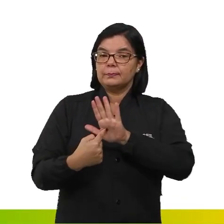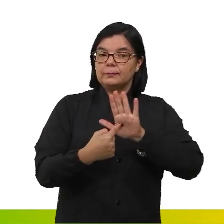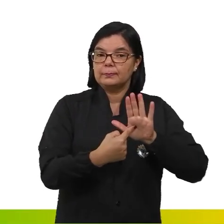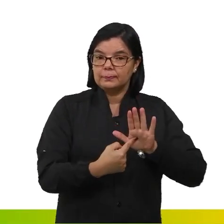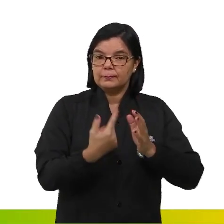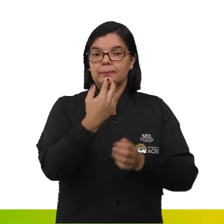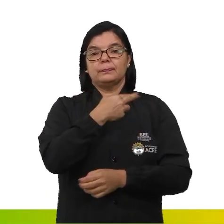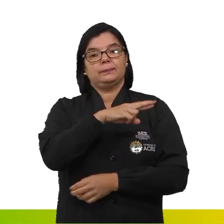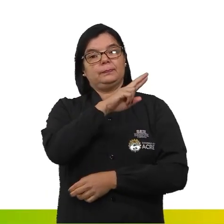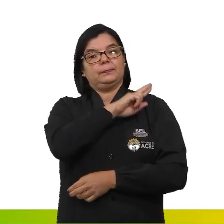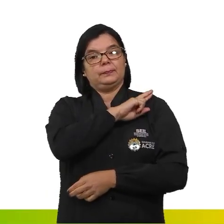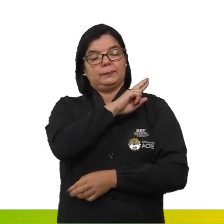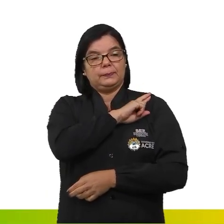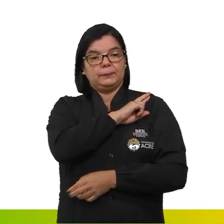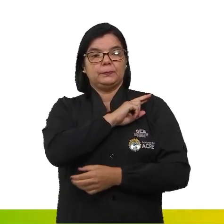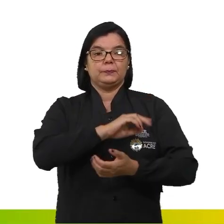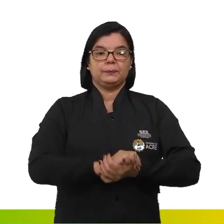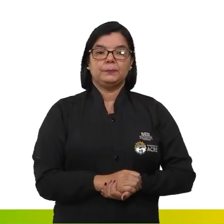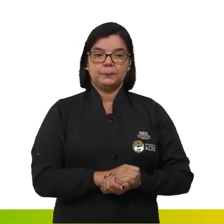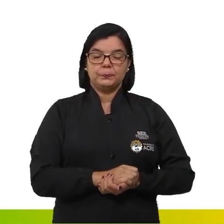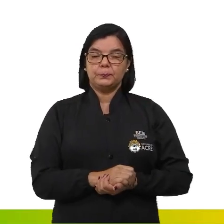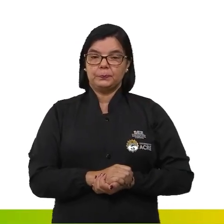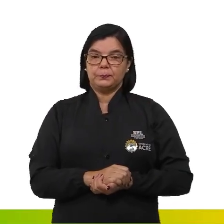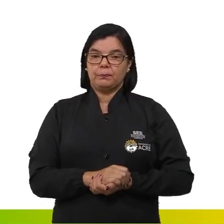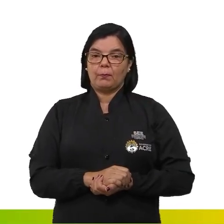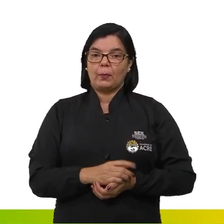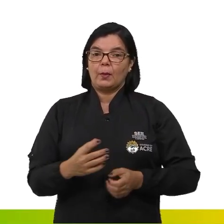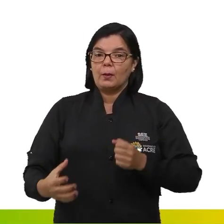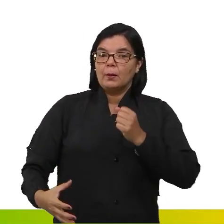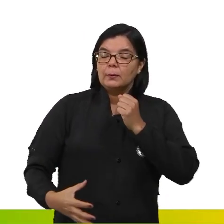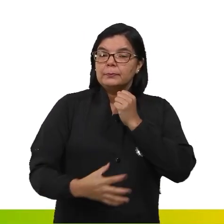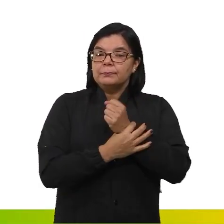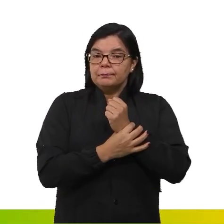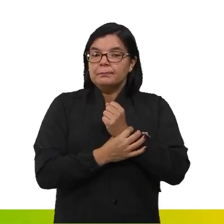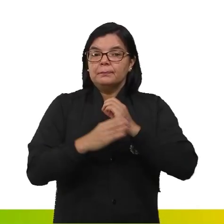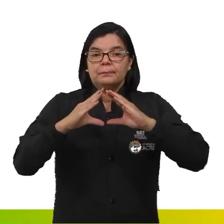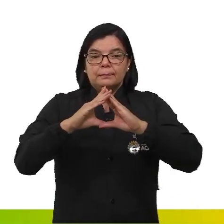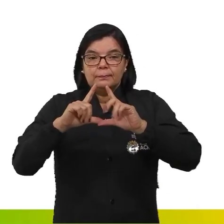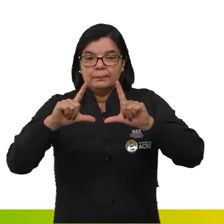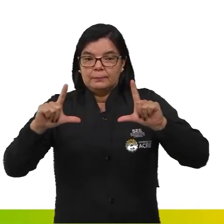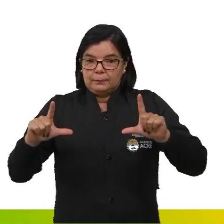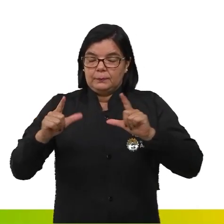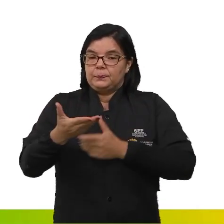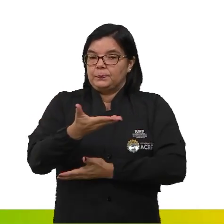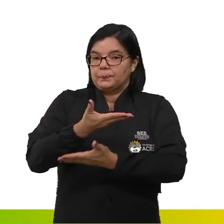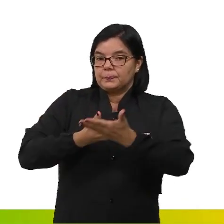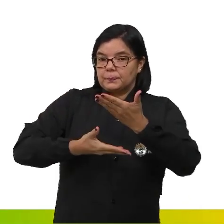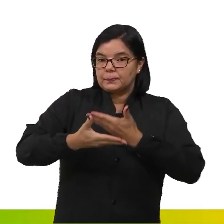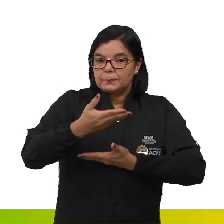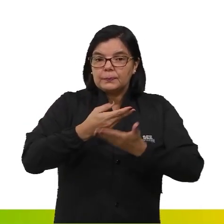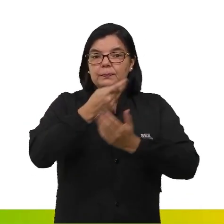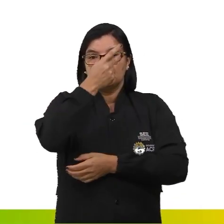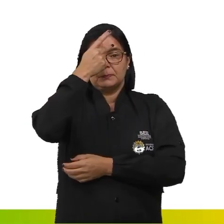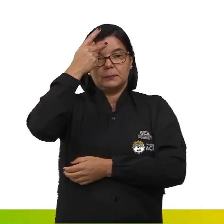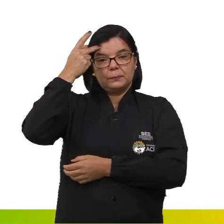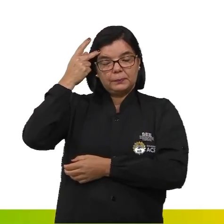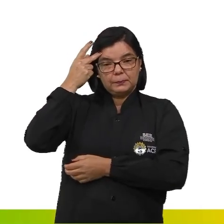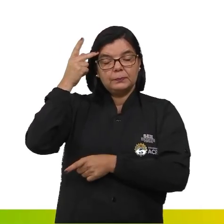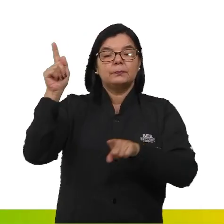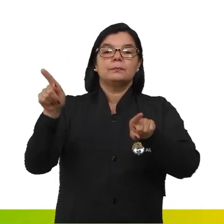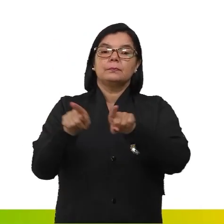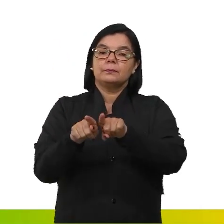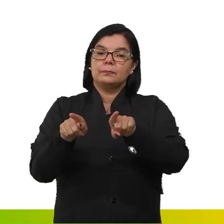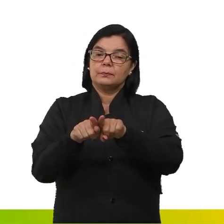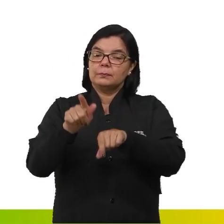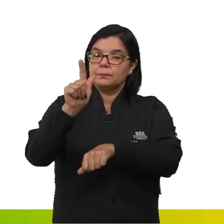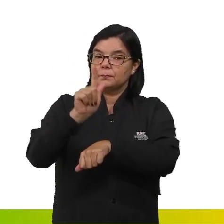a transparência, é a responsabilização. Isso para garantir essa transparência nas relações